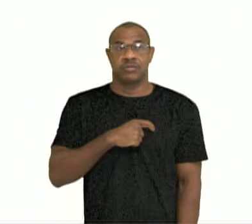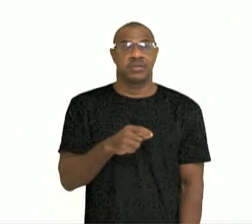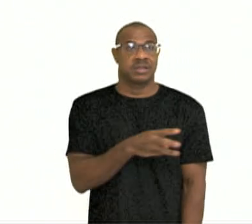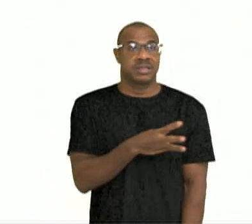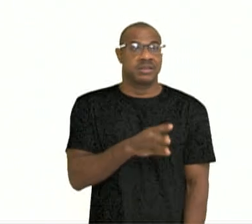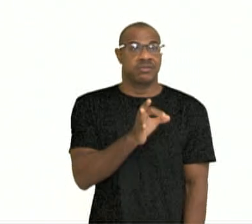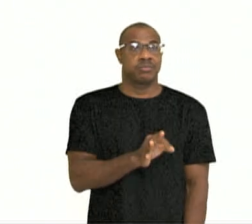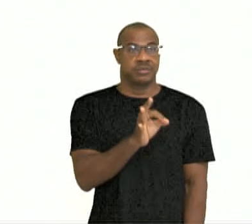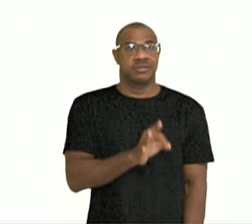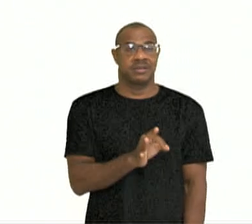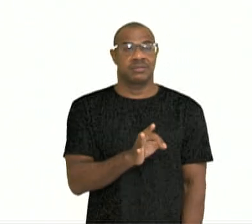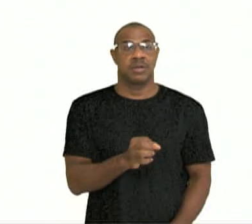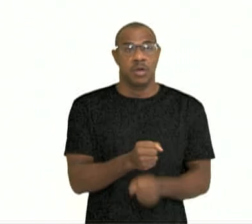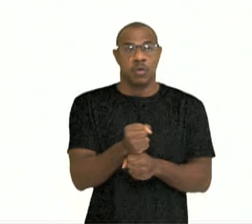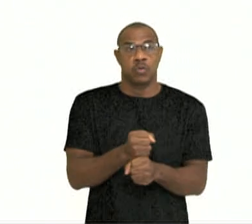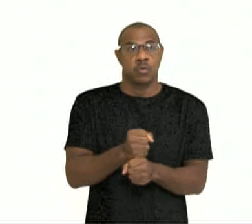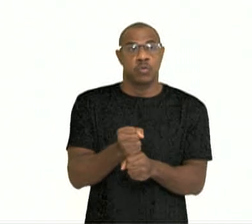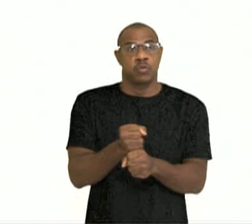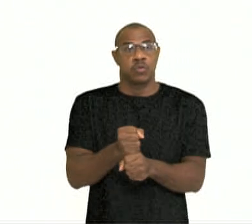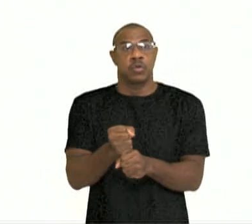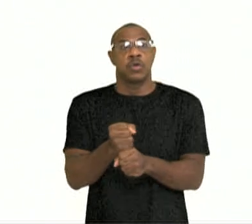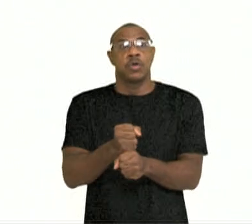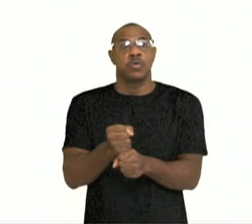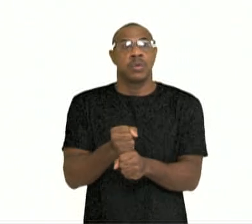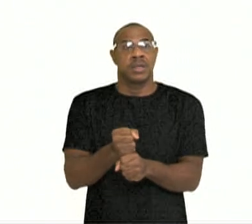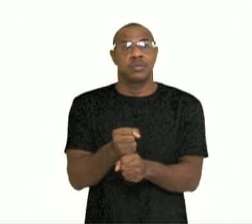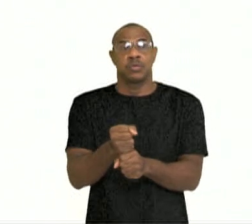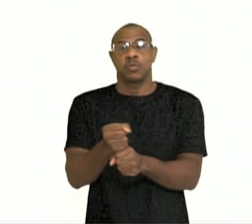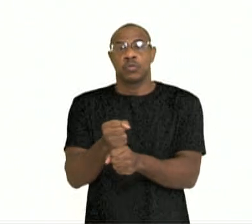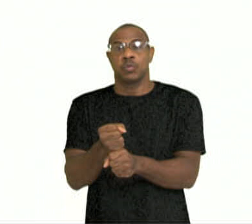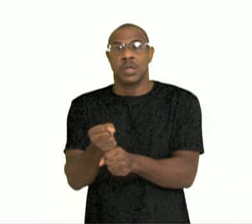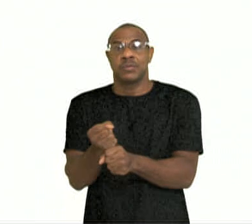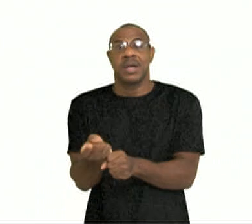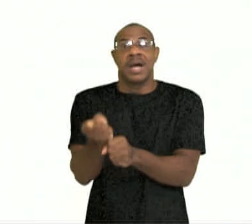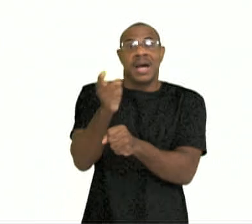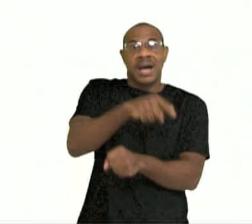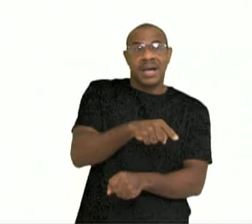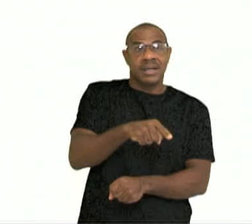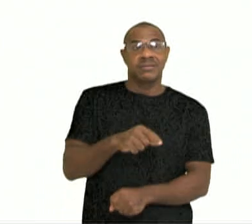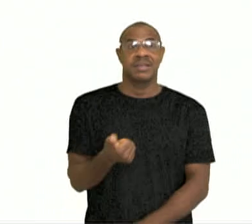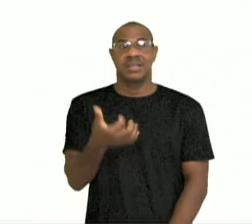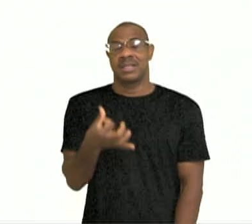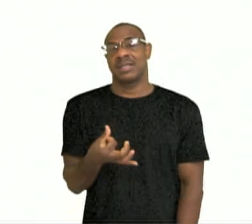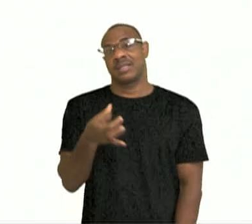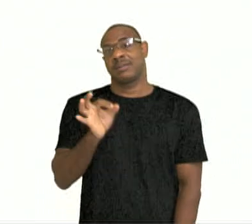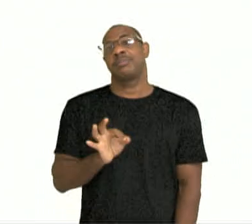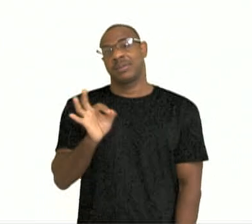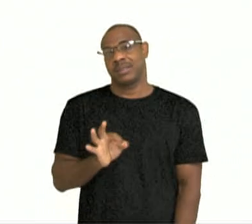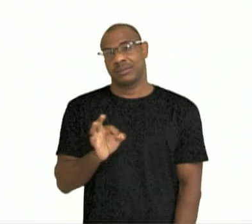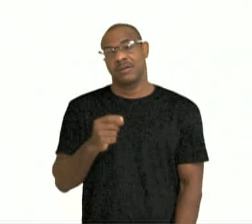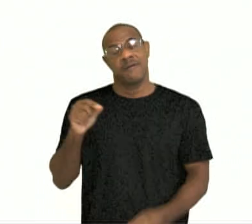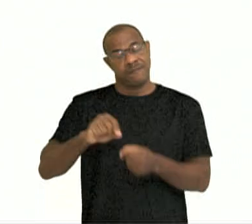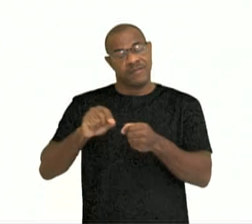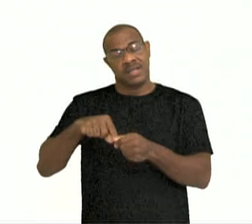16%. Faz aí que eu volto daqui a pouco conferir contigo. Combinado?